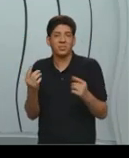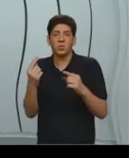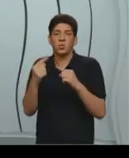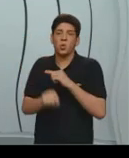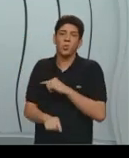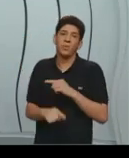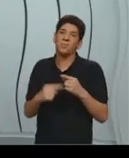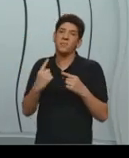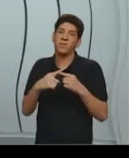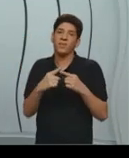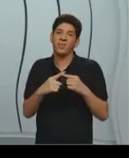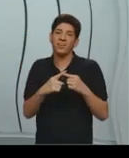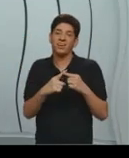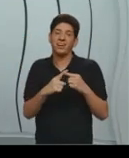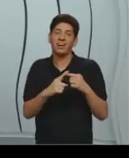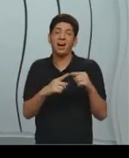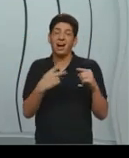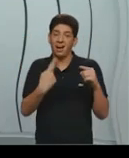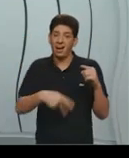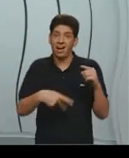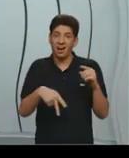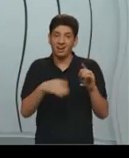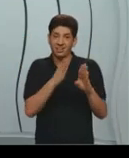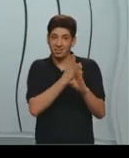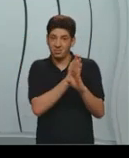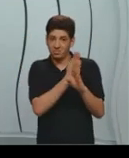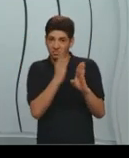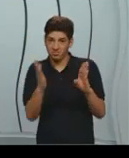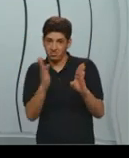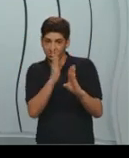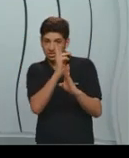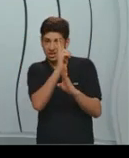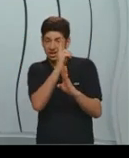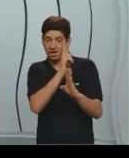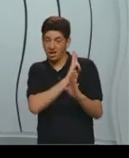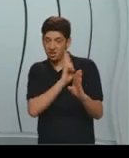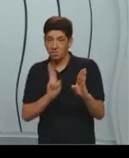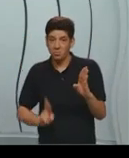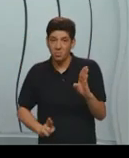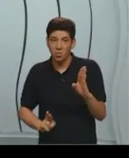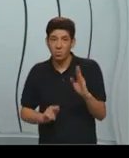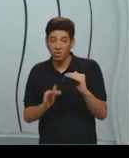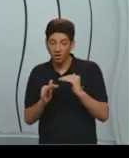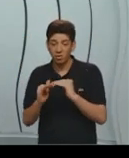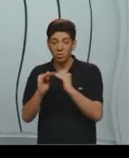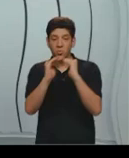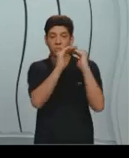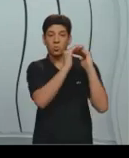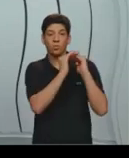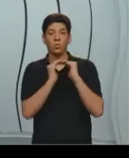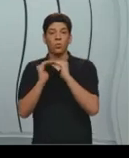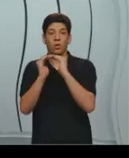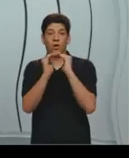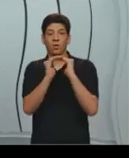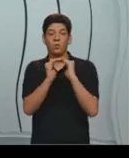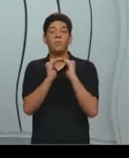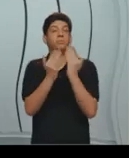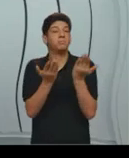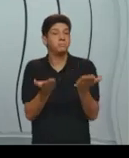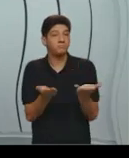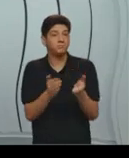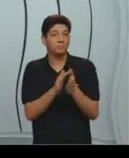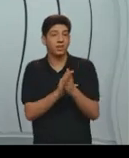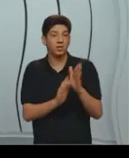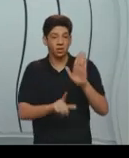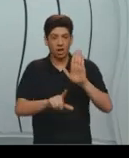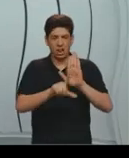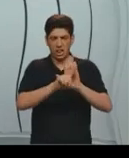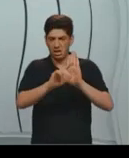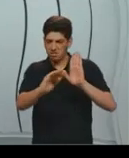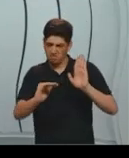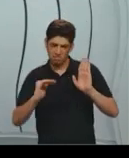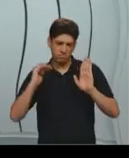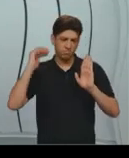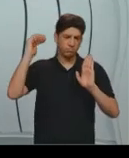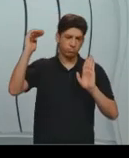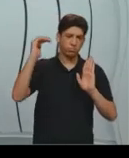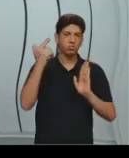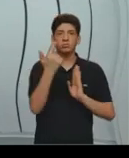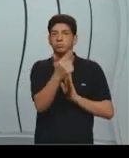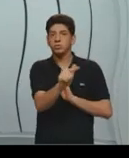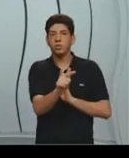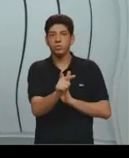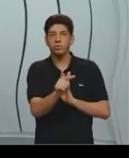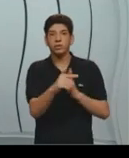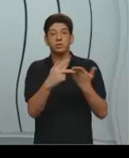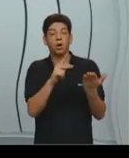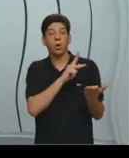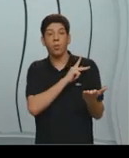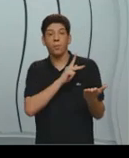que é o conceito, não existe ninguém que está acima das leis. E o presidente da República e a pessoa mais humilde